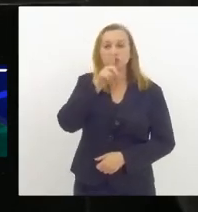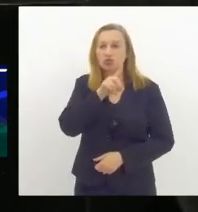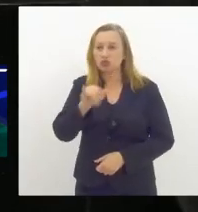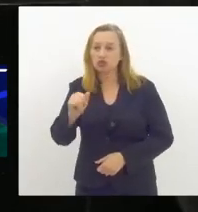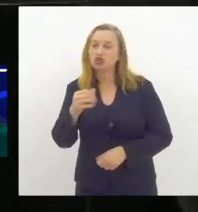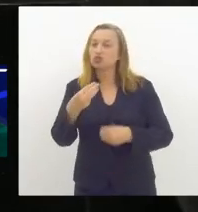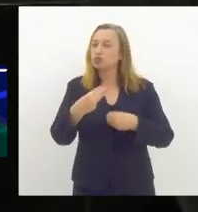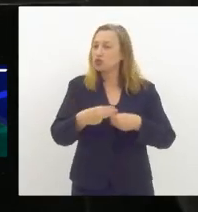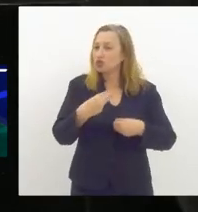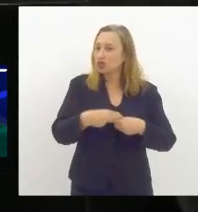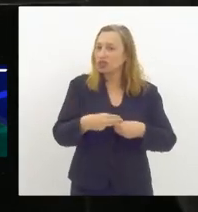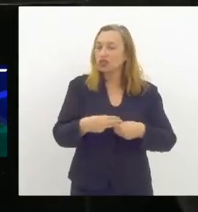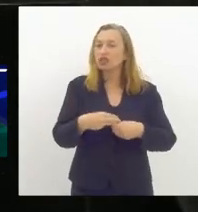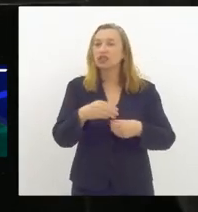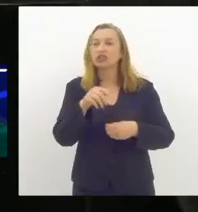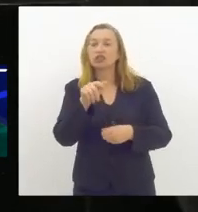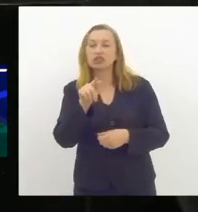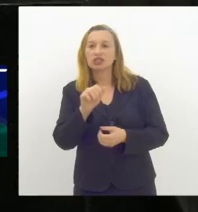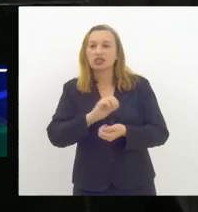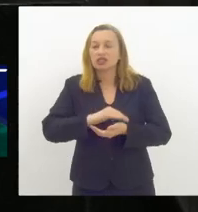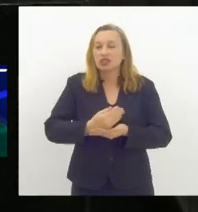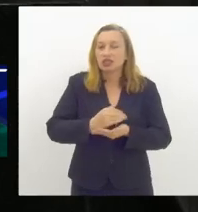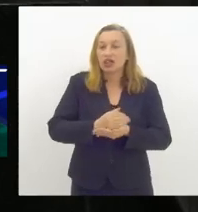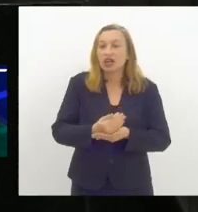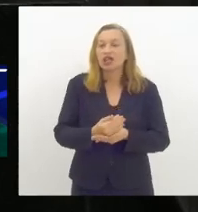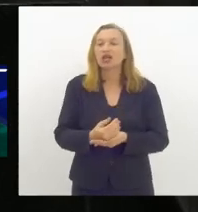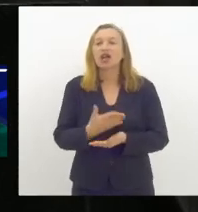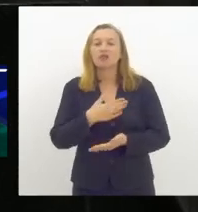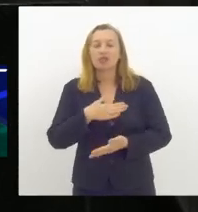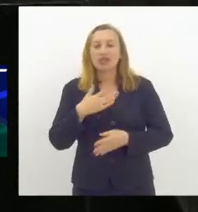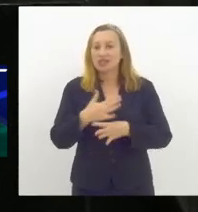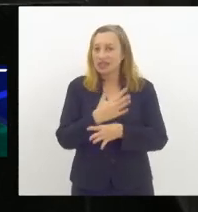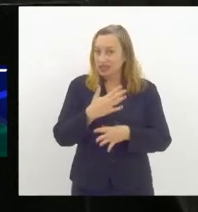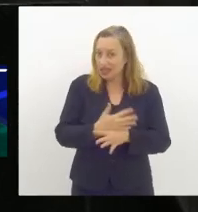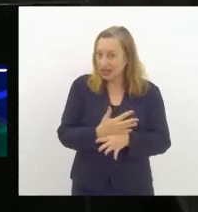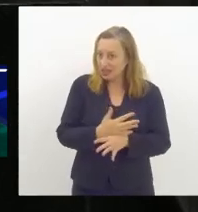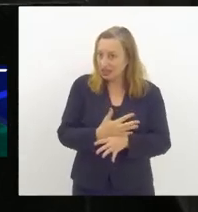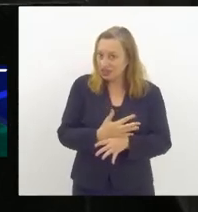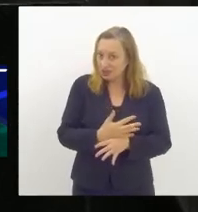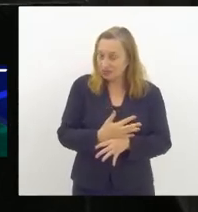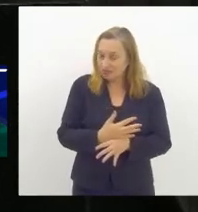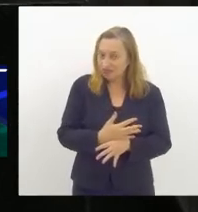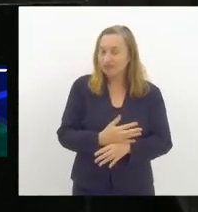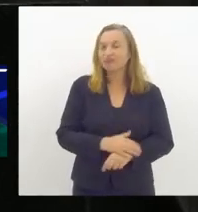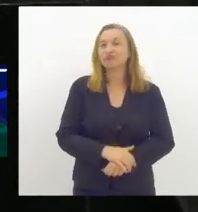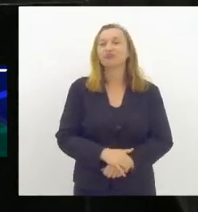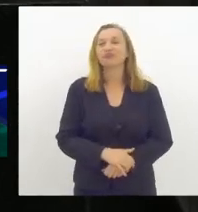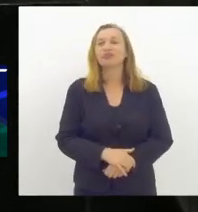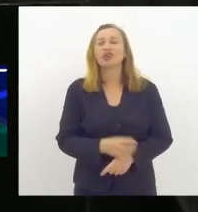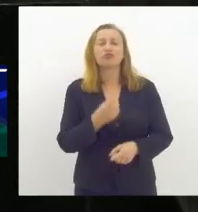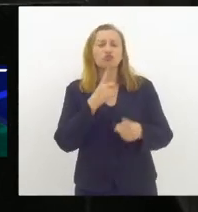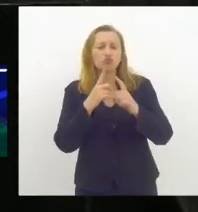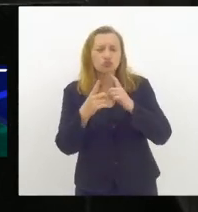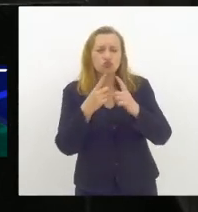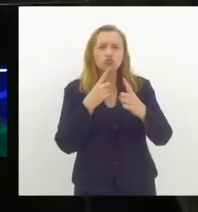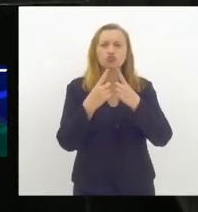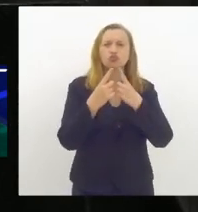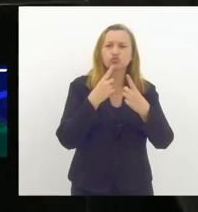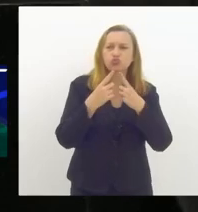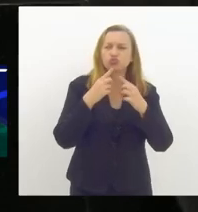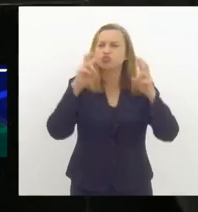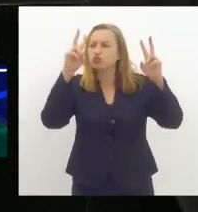no município de Angra dos Reis minha cidade de origem em que debatemos